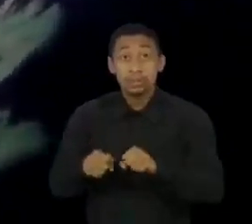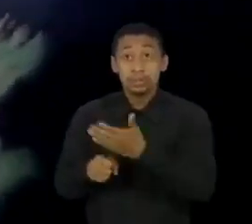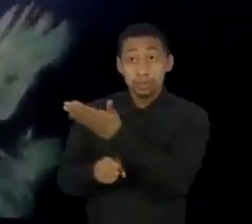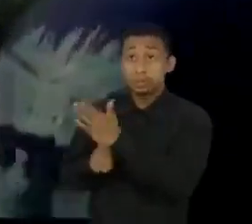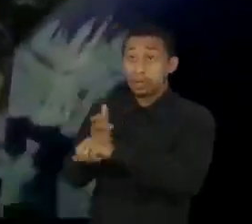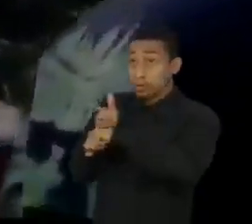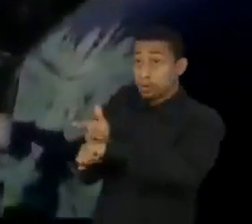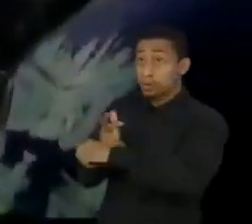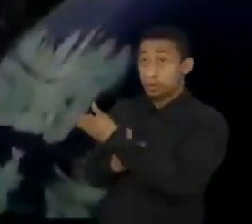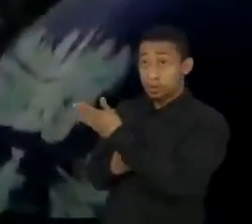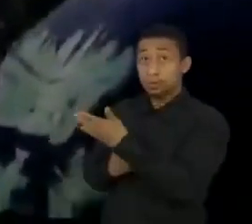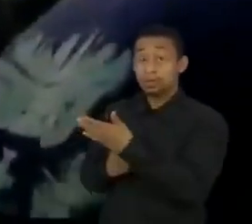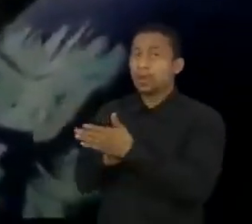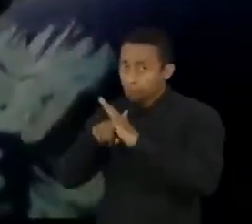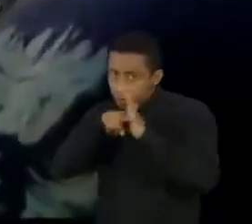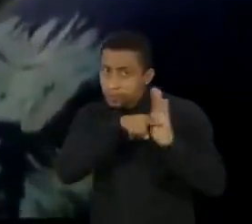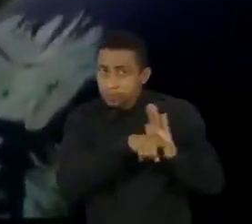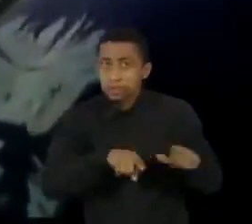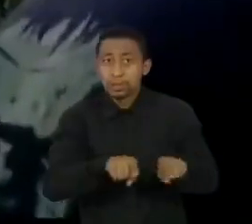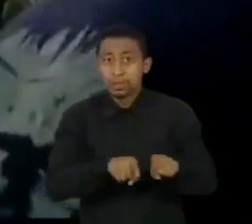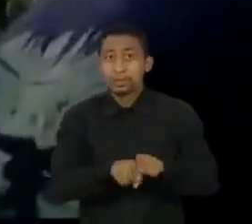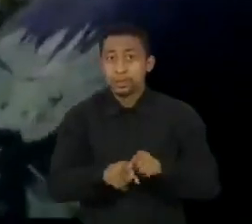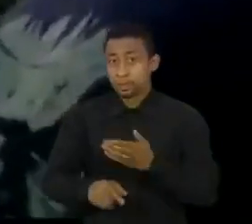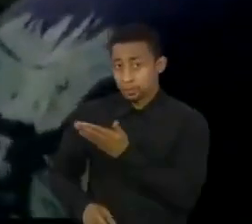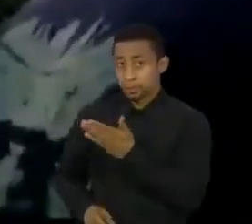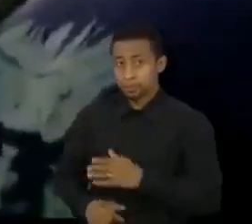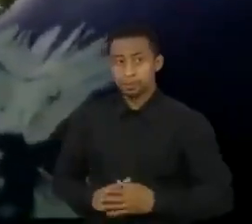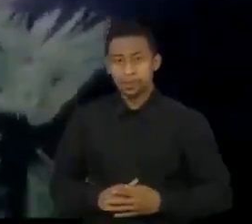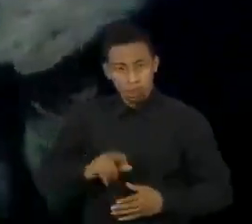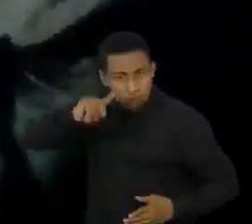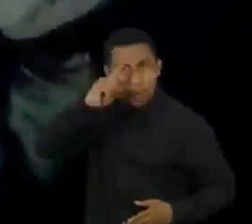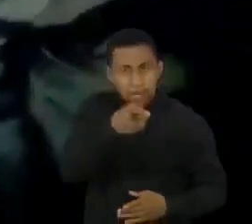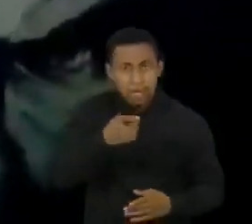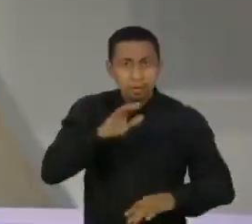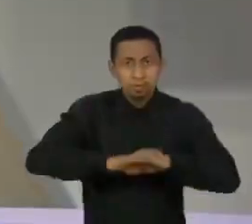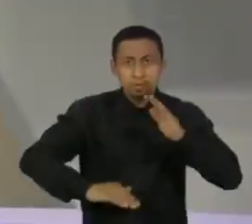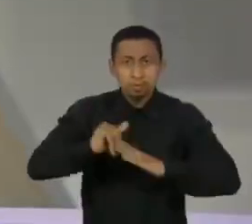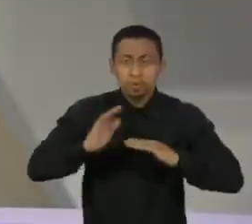também será investigado. Eu estou te dando uma ordem legal. Coloca a mão na cabeça.